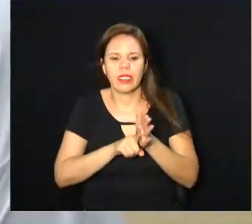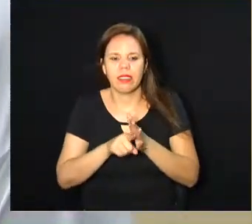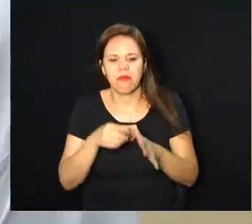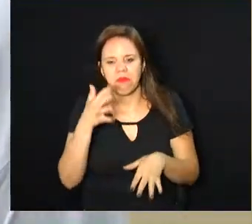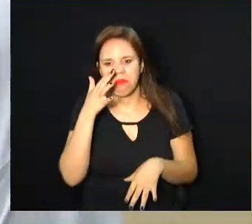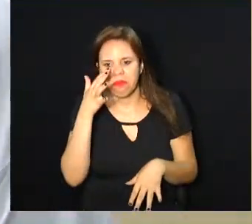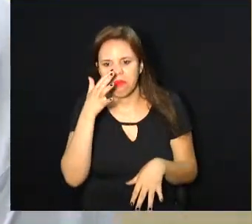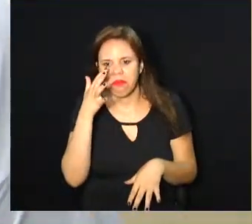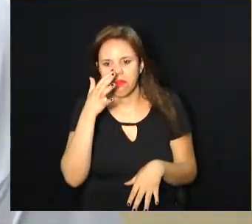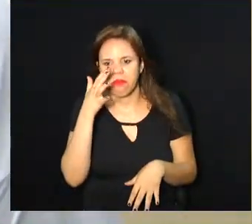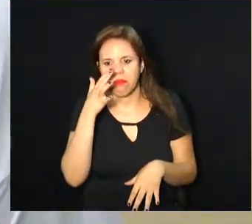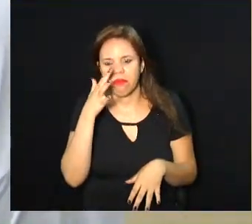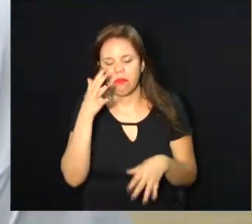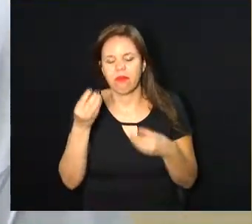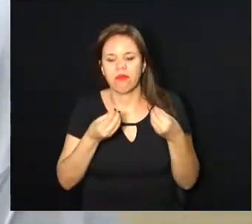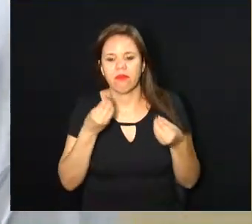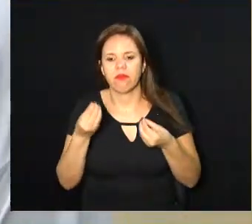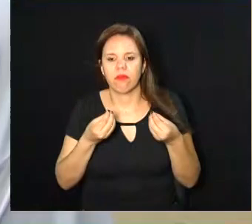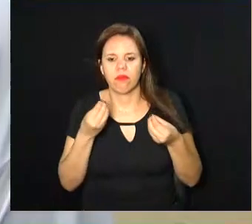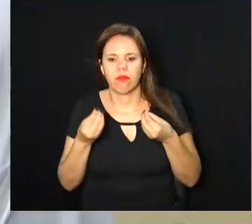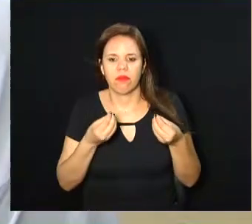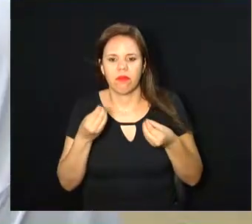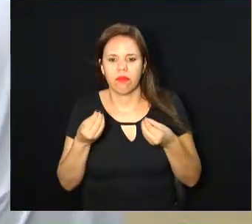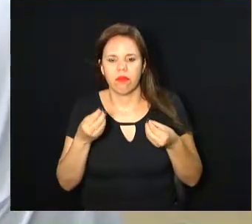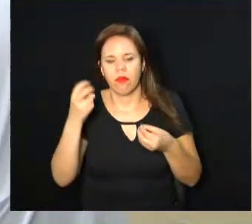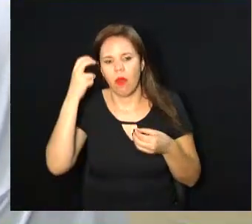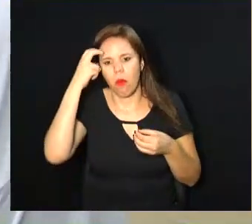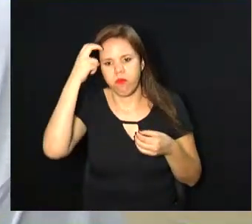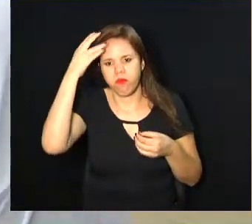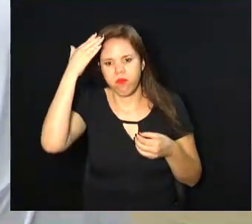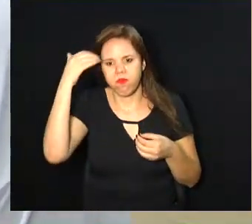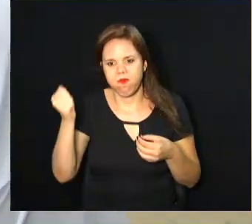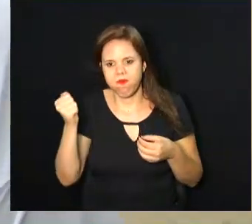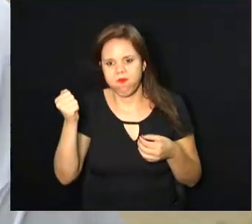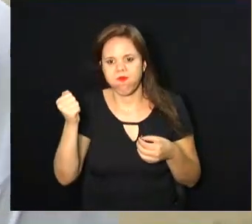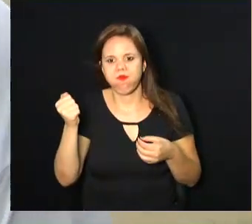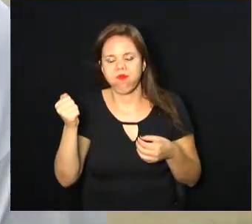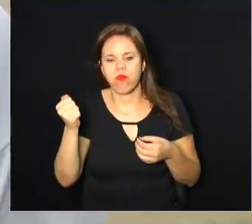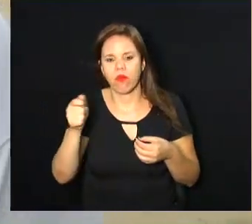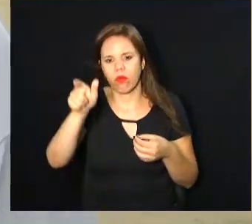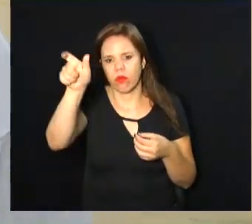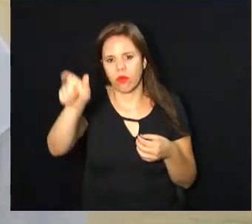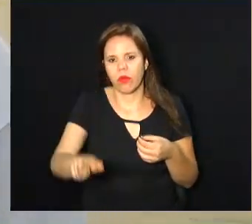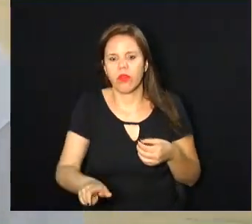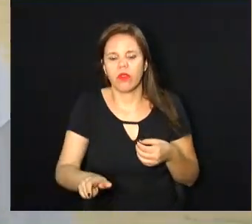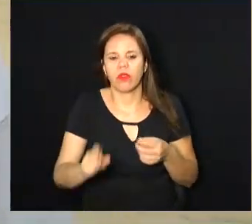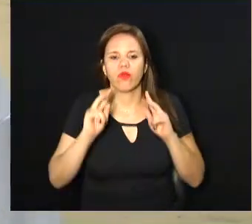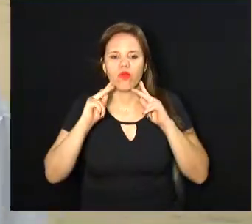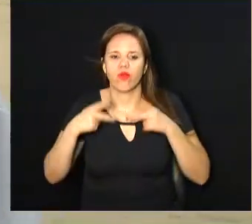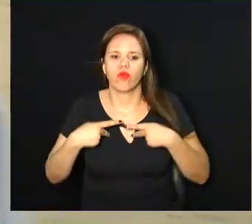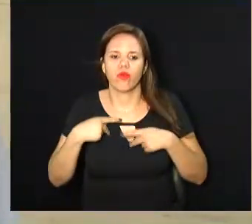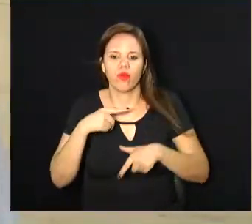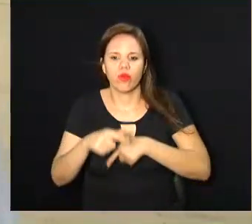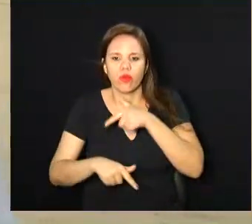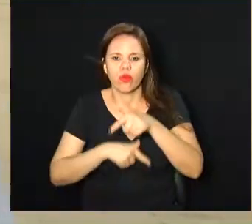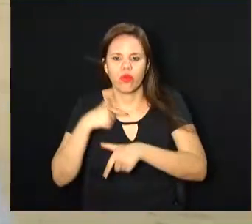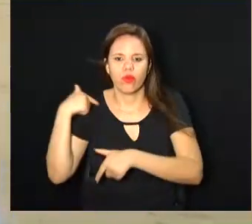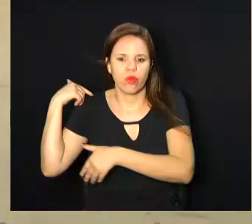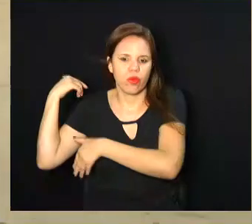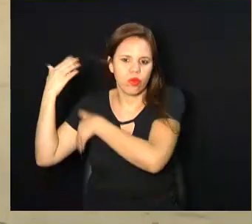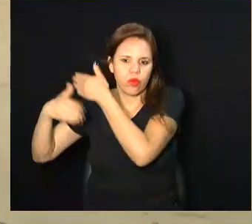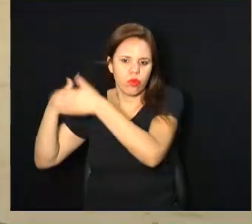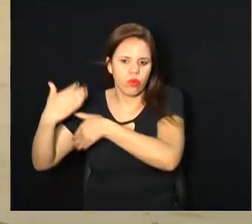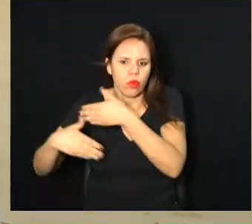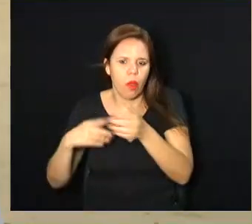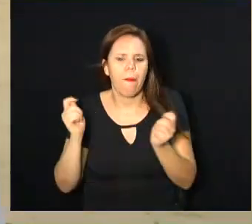encantada, né? Como a sabedoria, né, do homem trabalha com histórias. A gente